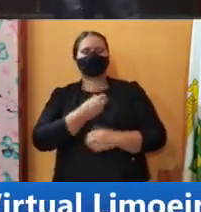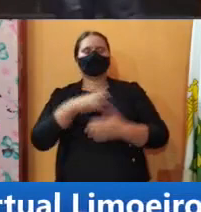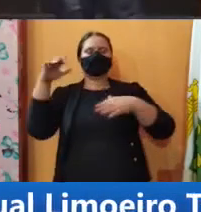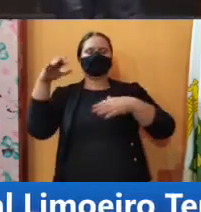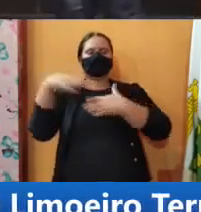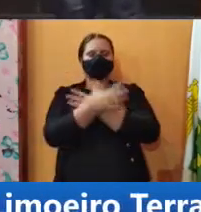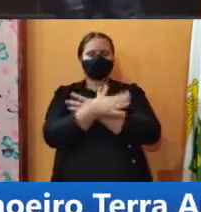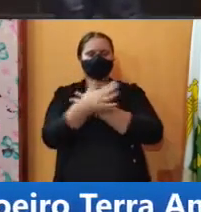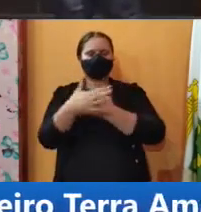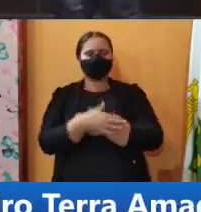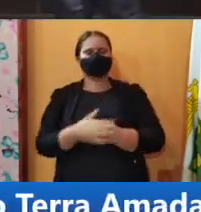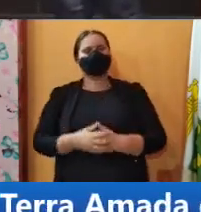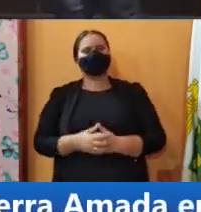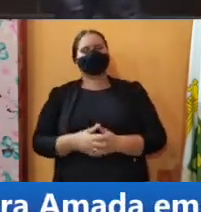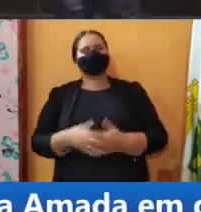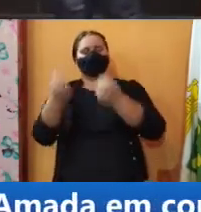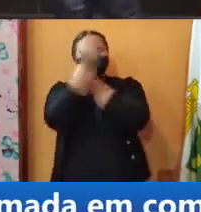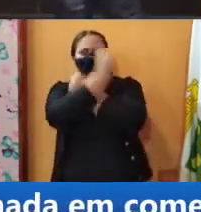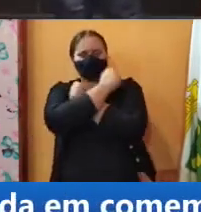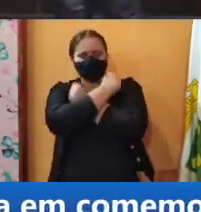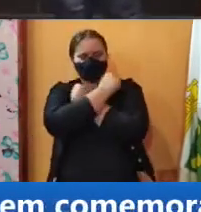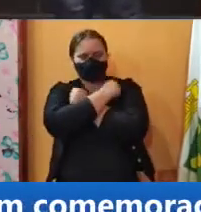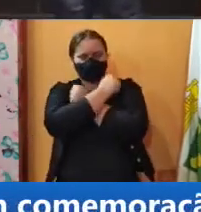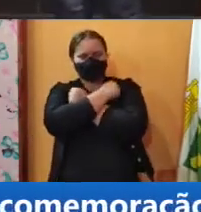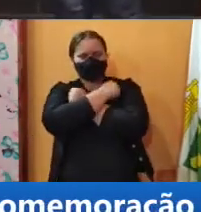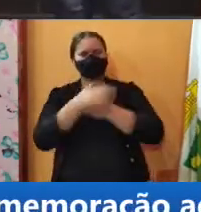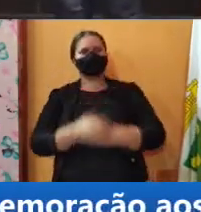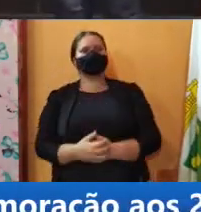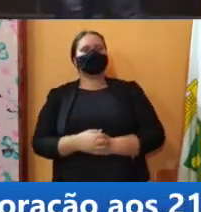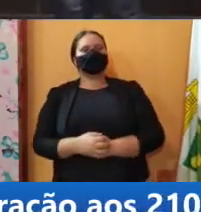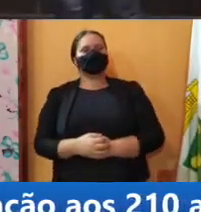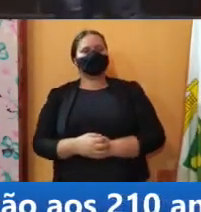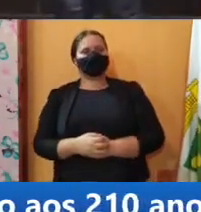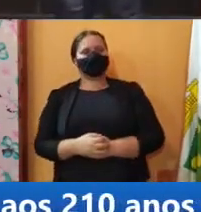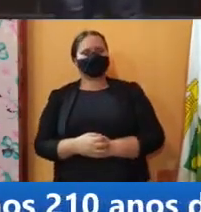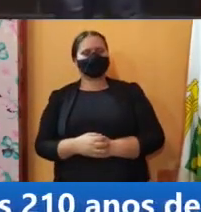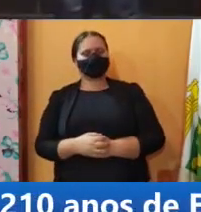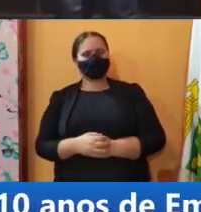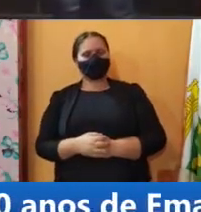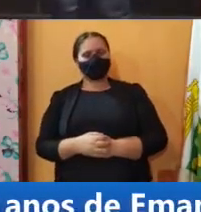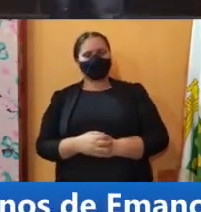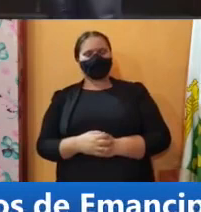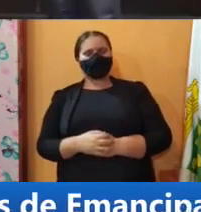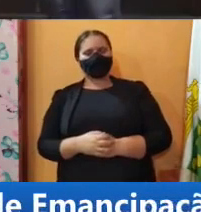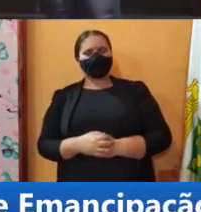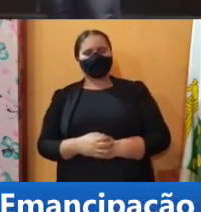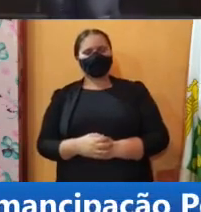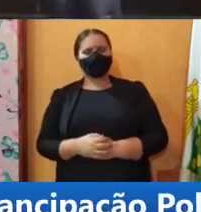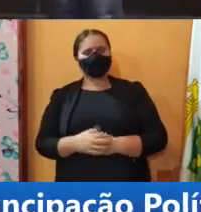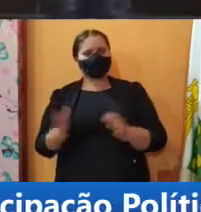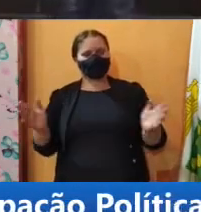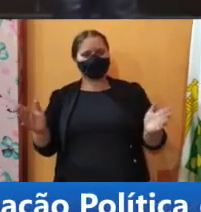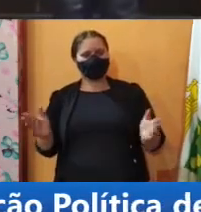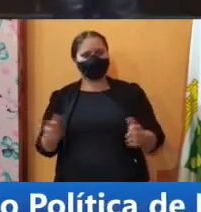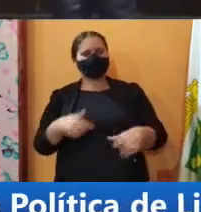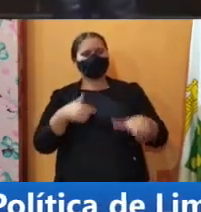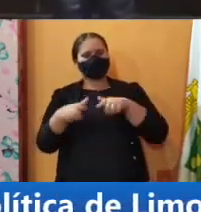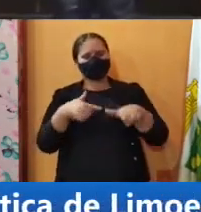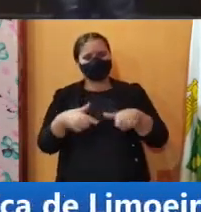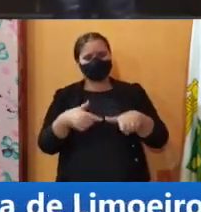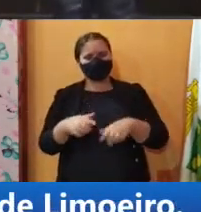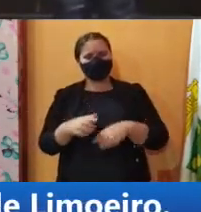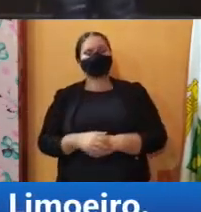cidade. Beleza? Um forte abraço. São Sebastião, São João, Carnaval. Vamos ter que trabalhar muito,